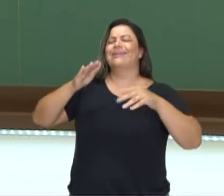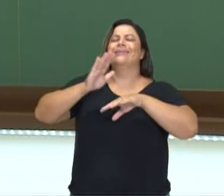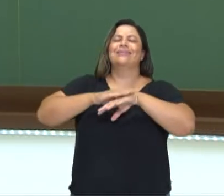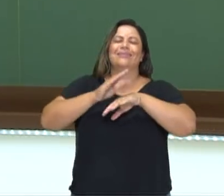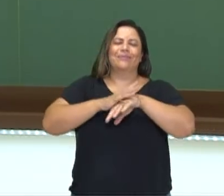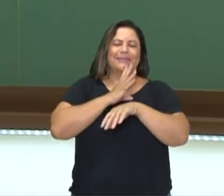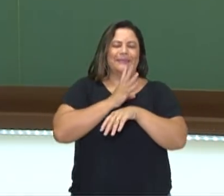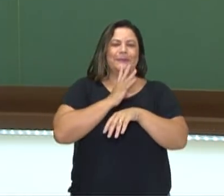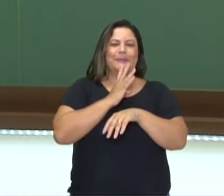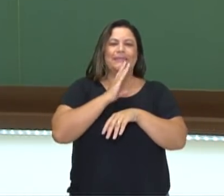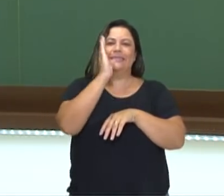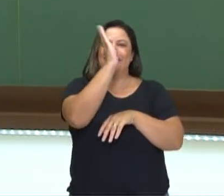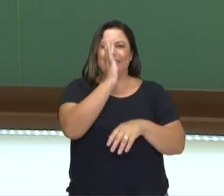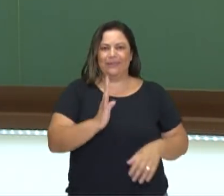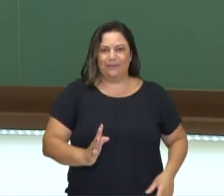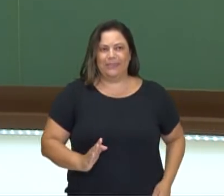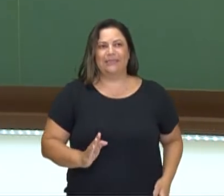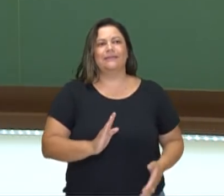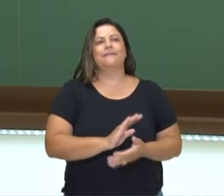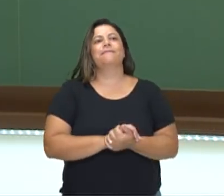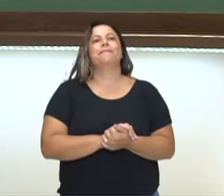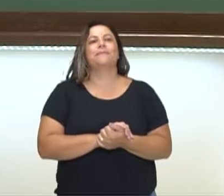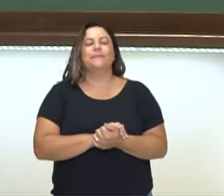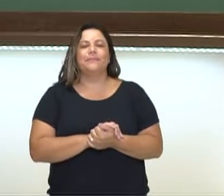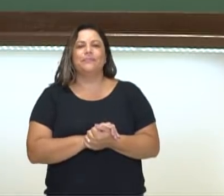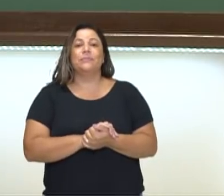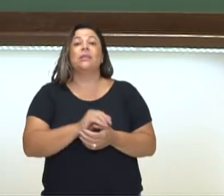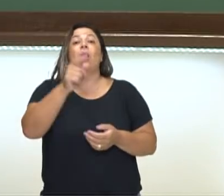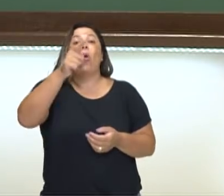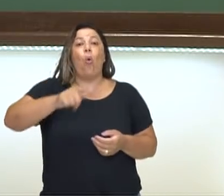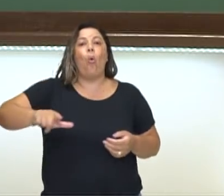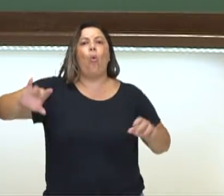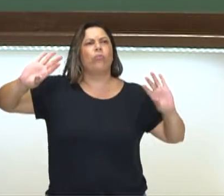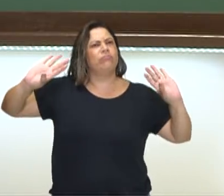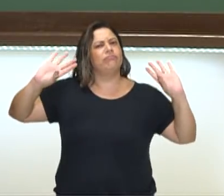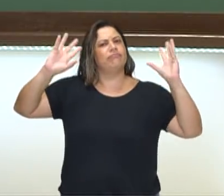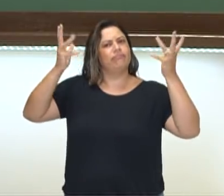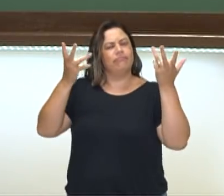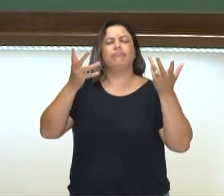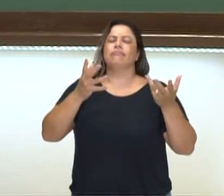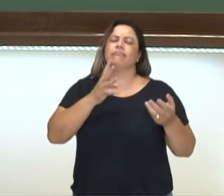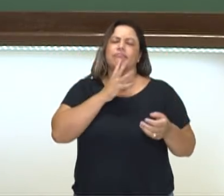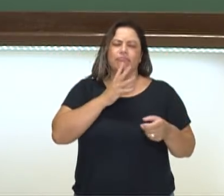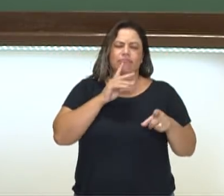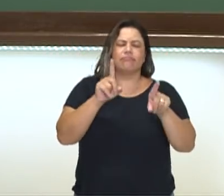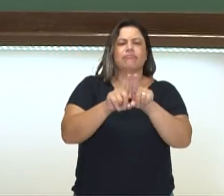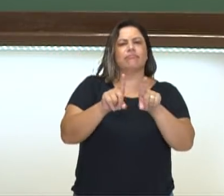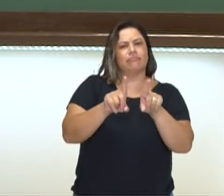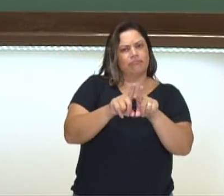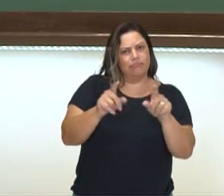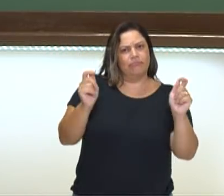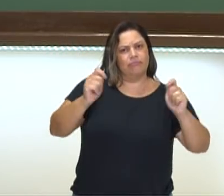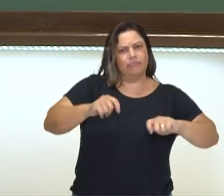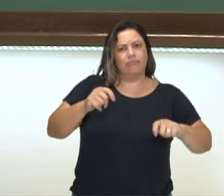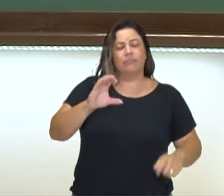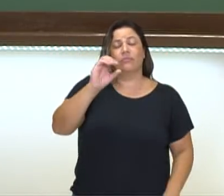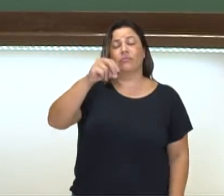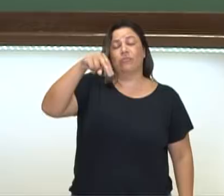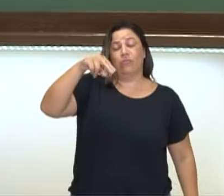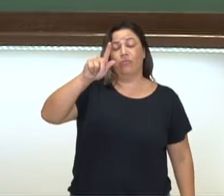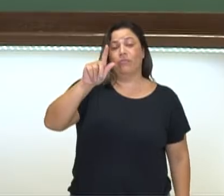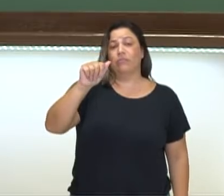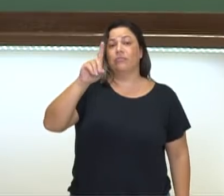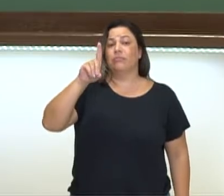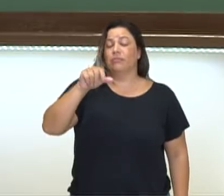do Brasil. Bom, uma outra festa conhecida, aí no caso, se a congada é mais no norte e nordeste,